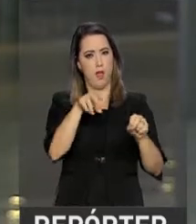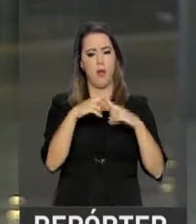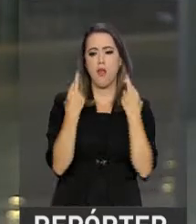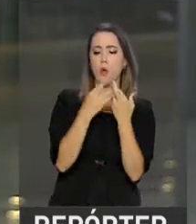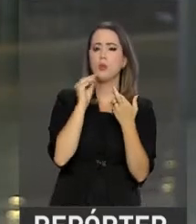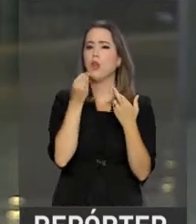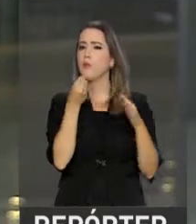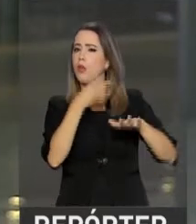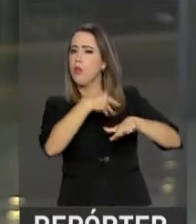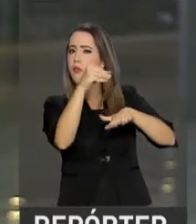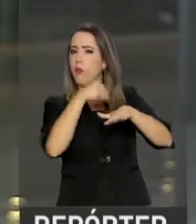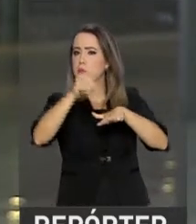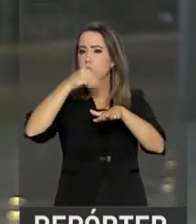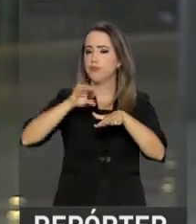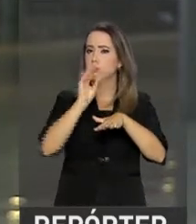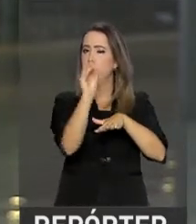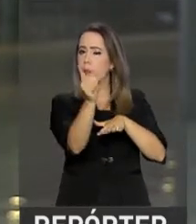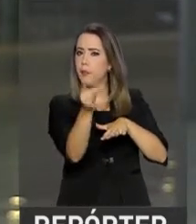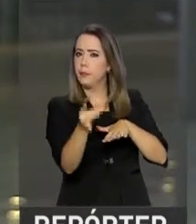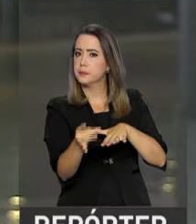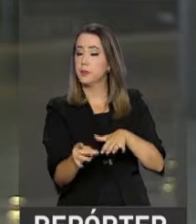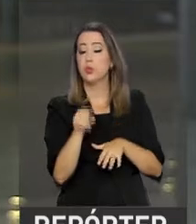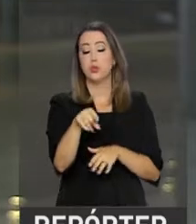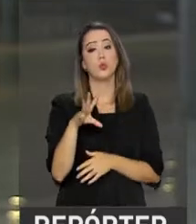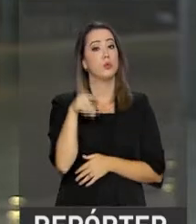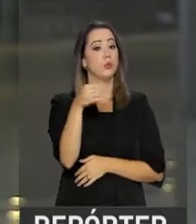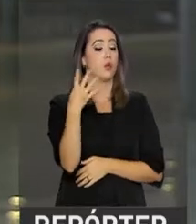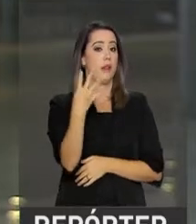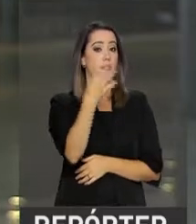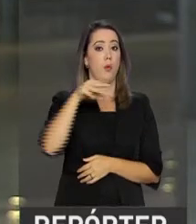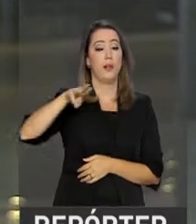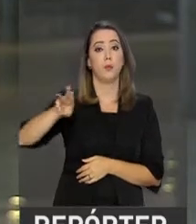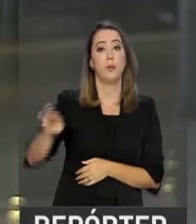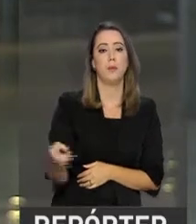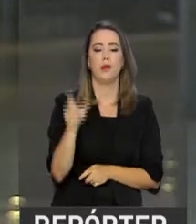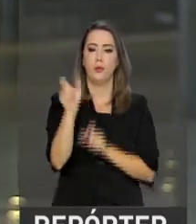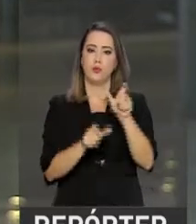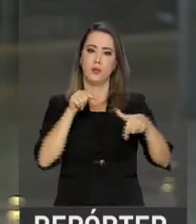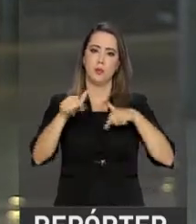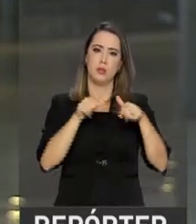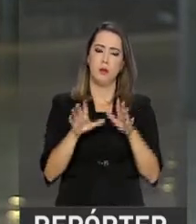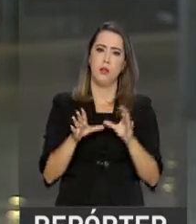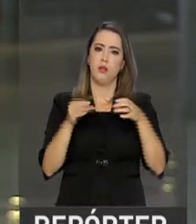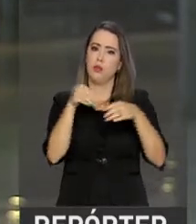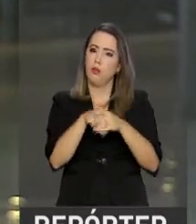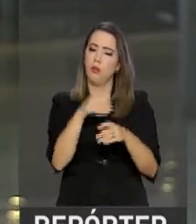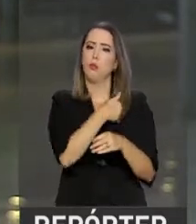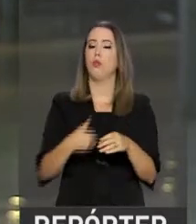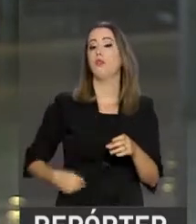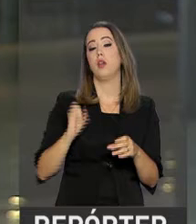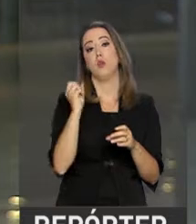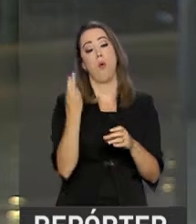cerca de 44 milhões de trabalhadores dos setores públicos e privados de todo o país em um único sistema